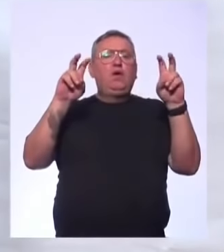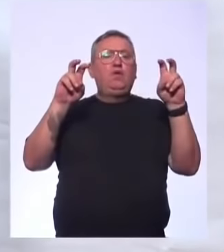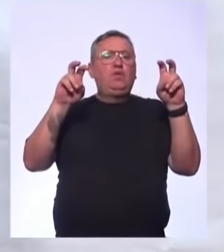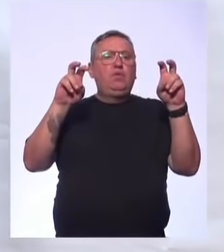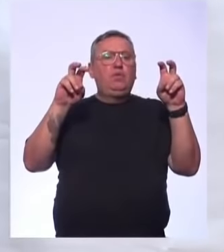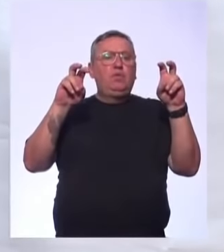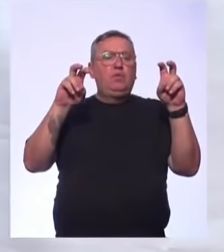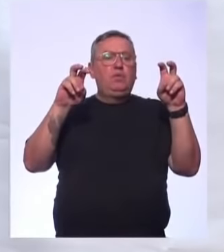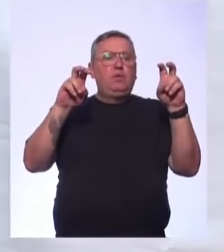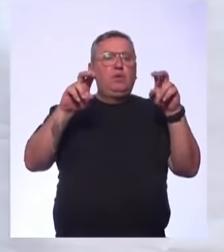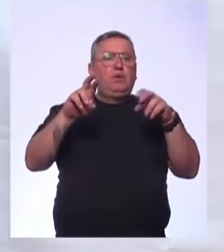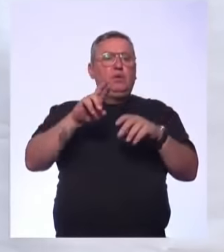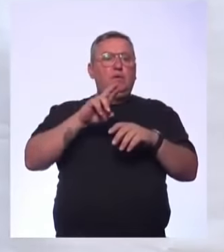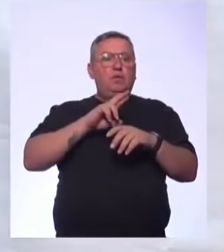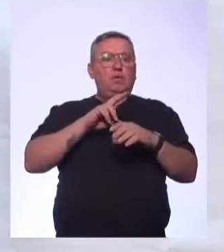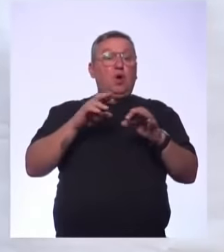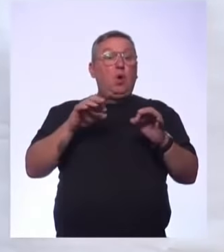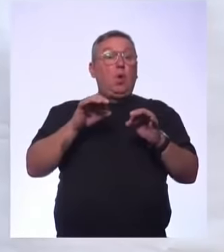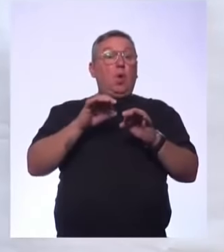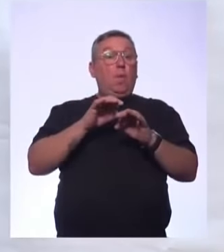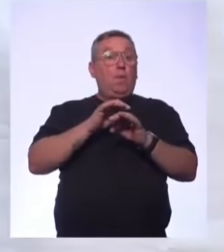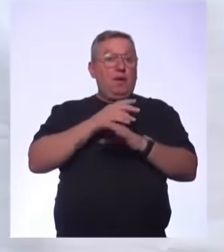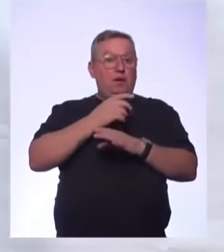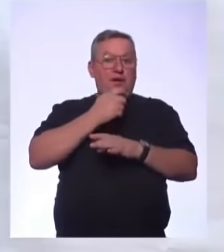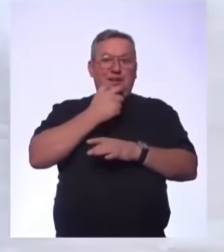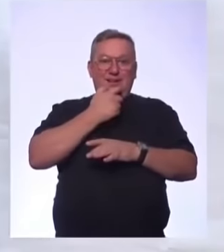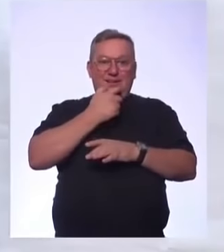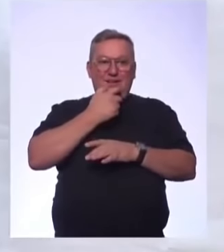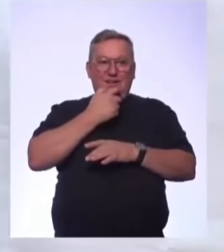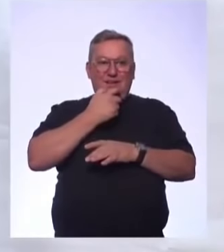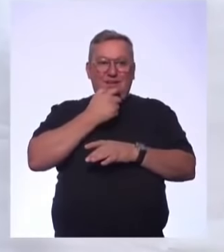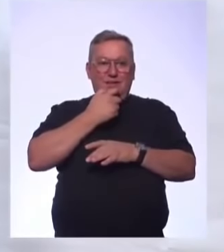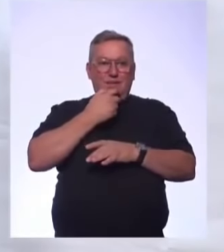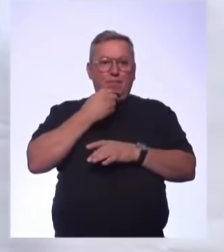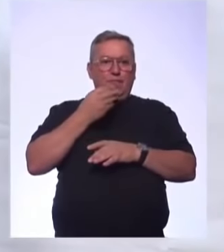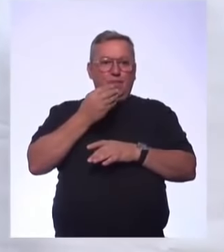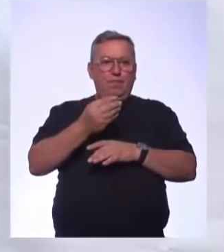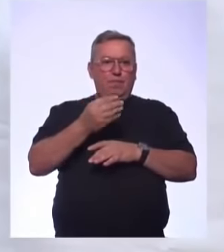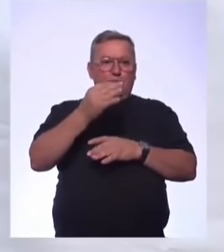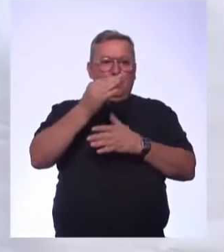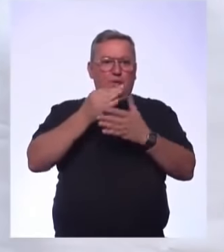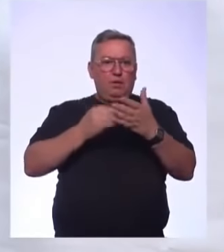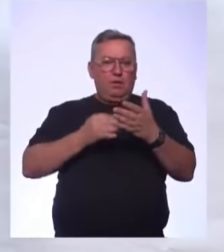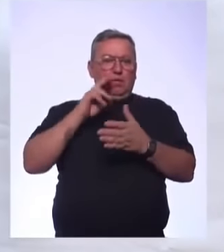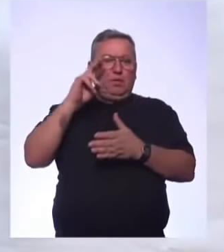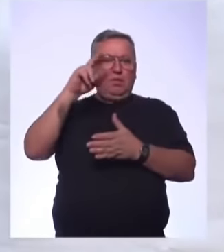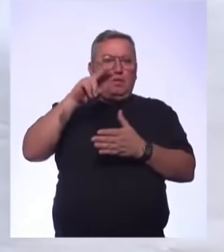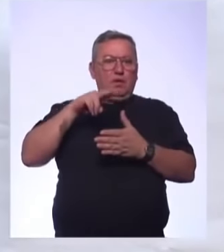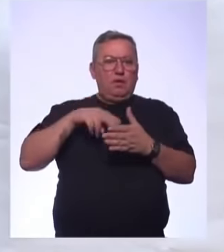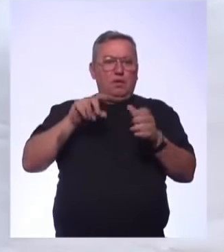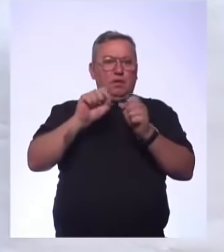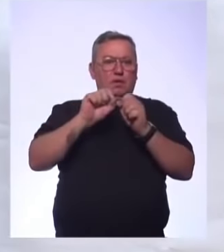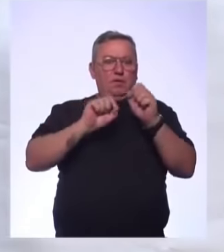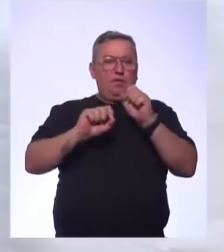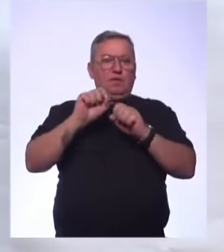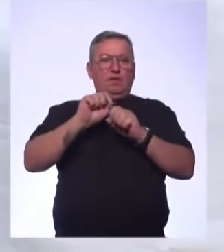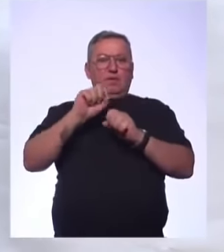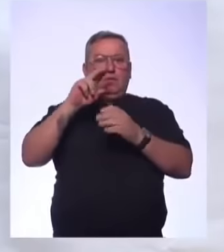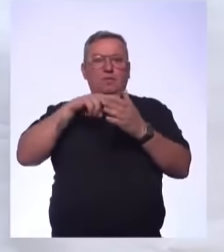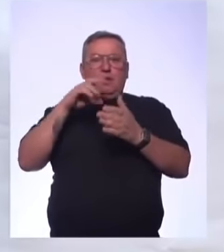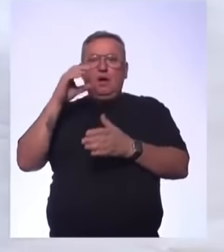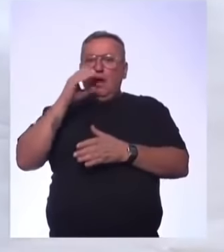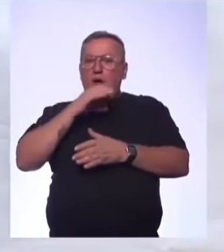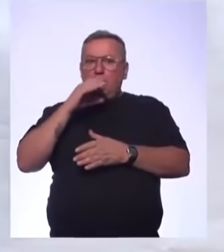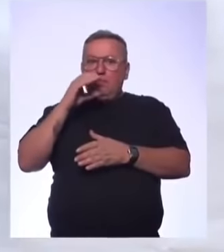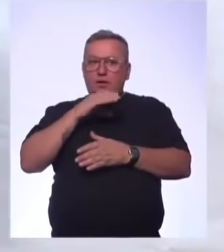texto? Dando resposta completa em inglês. Eu vou deixar o texto para vocês lerem, vocês vão fazer o skimming, que é uma